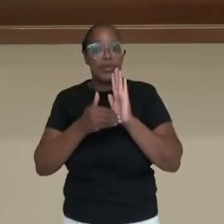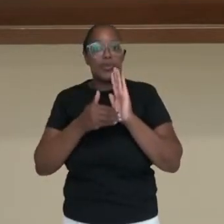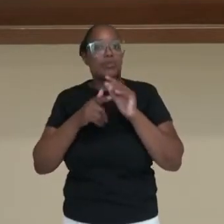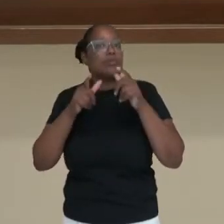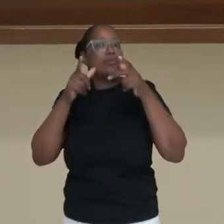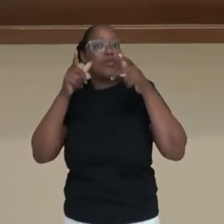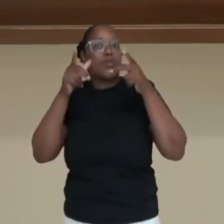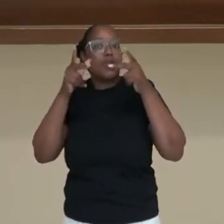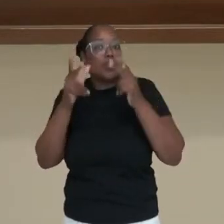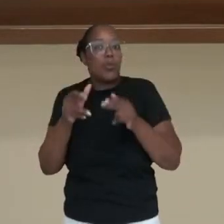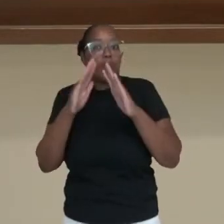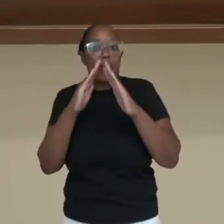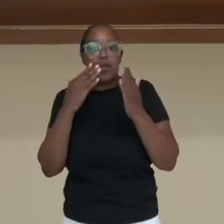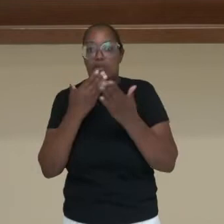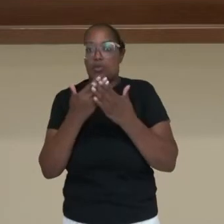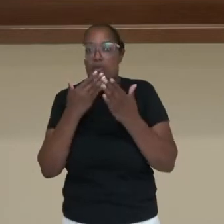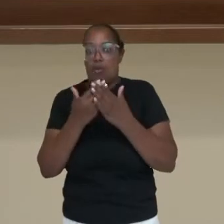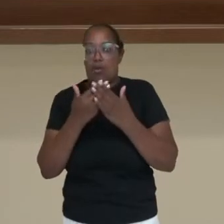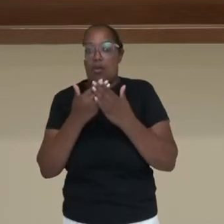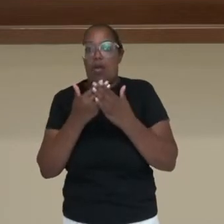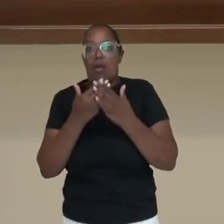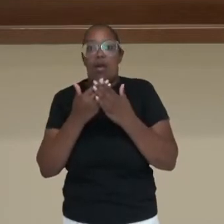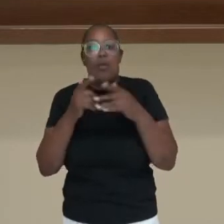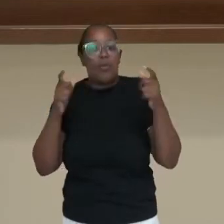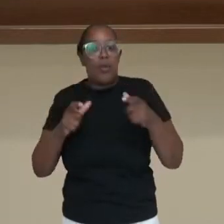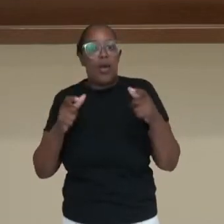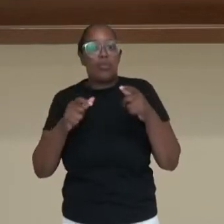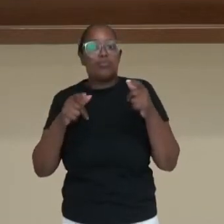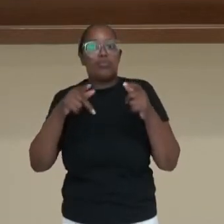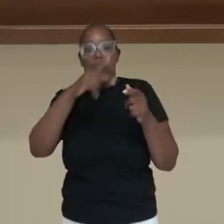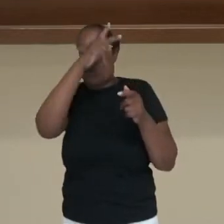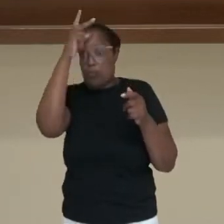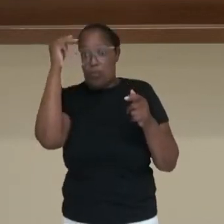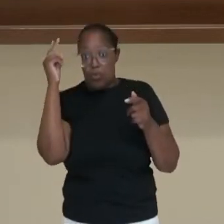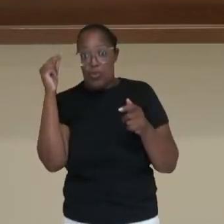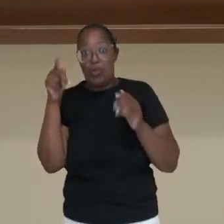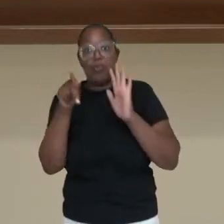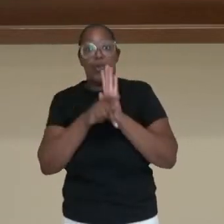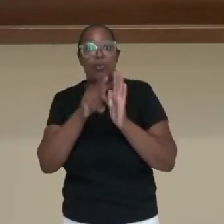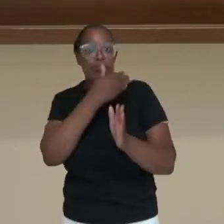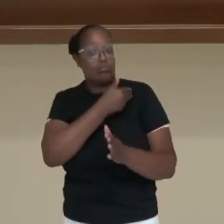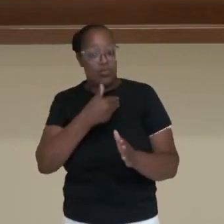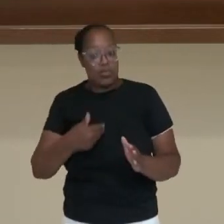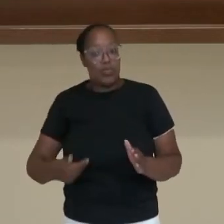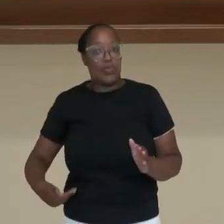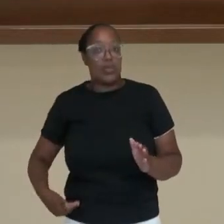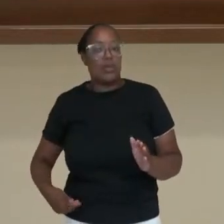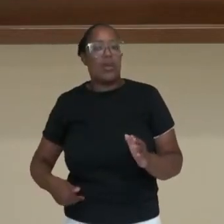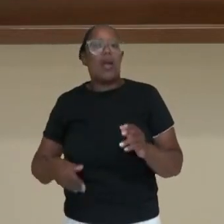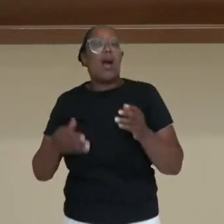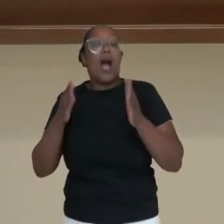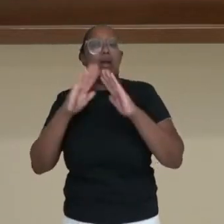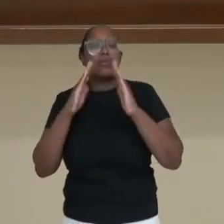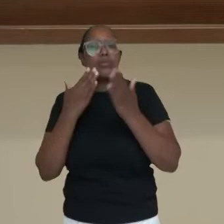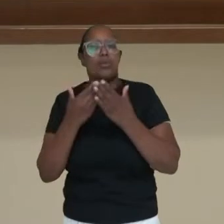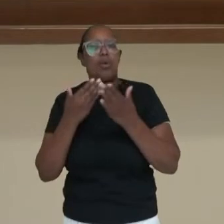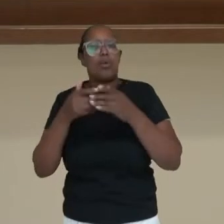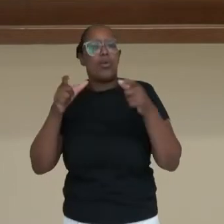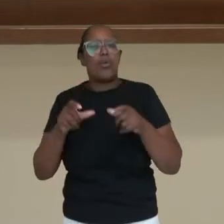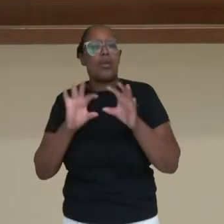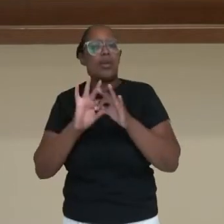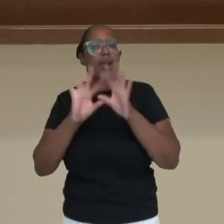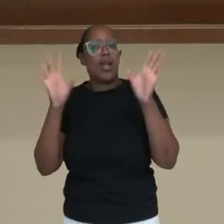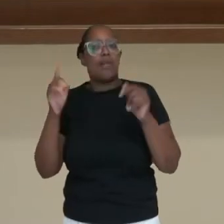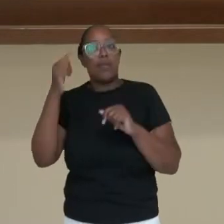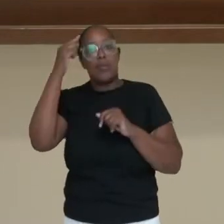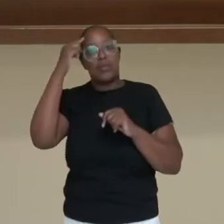esfera pública, ela é mantida pelo espaço. A escola é um lugar de livre pensamento, né? É um lugar onde a gente